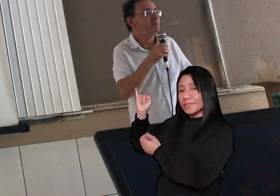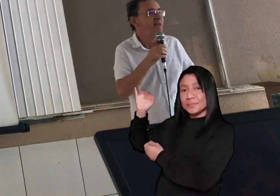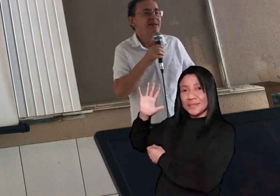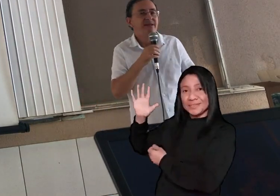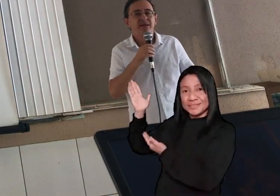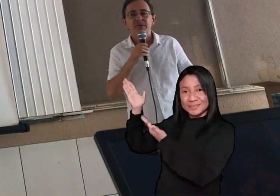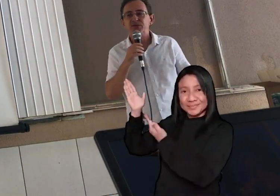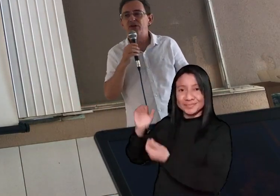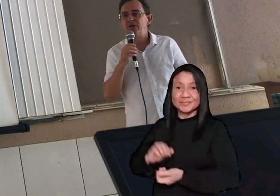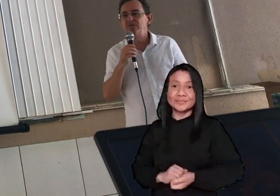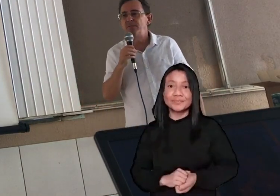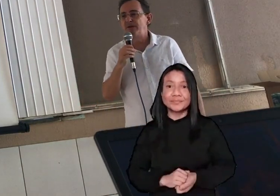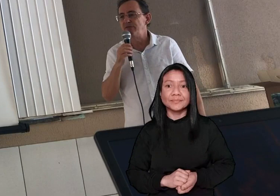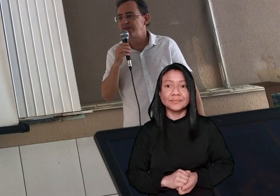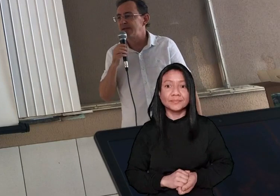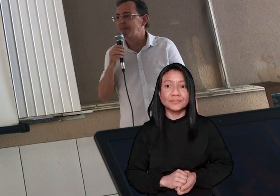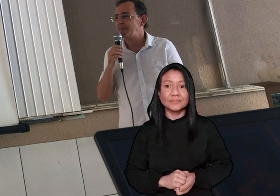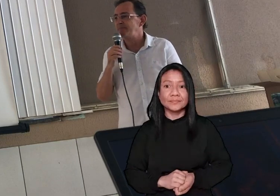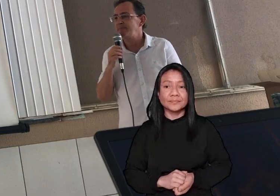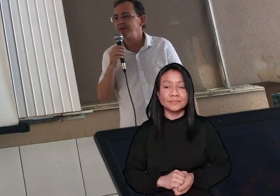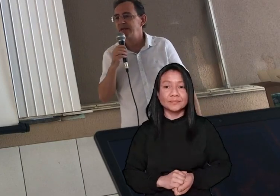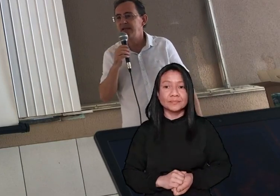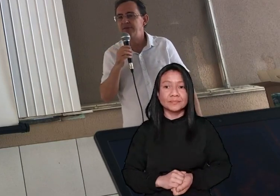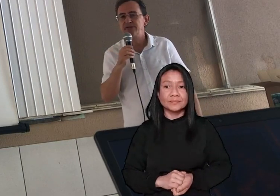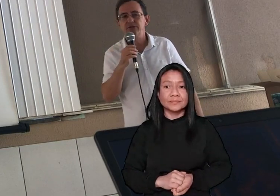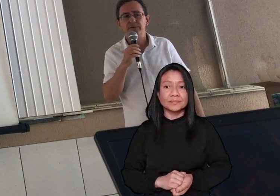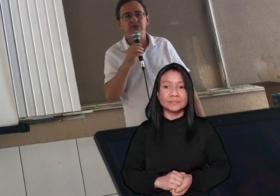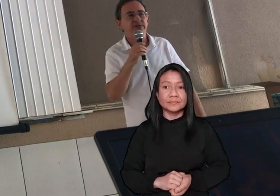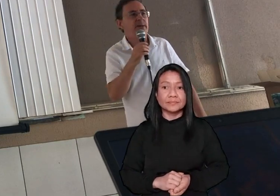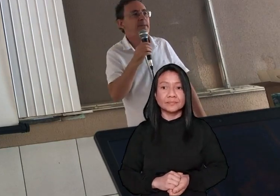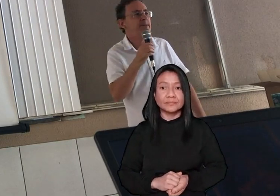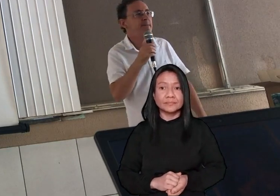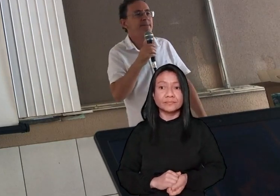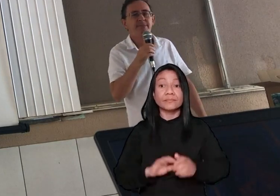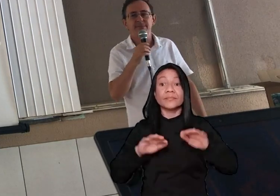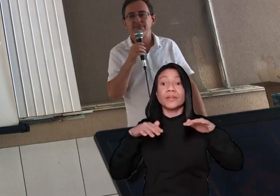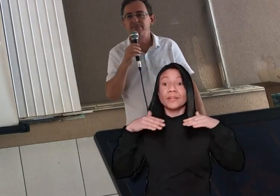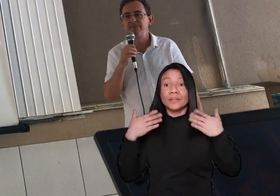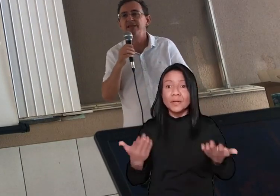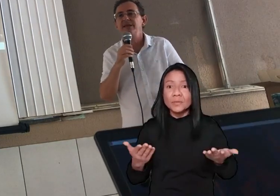Tá bom? Pessoal, alguma pergunta? Quem quer fazer alguma pergunta?